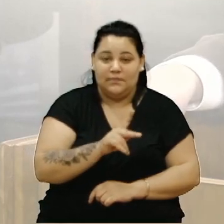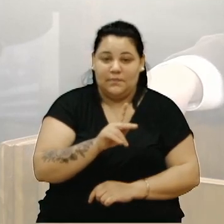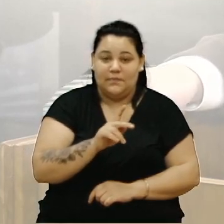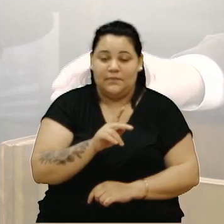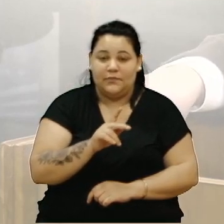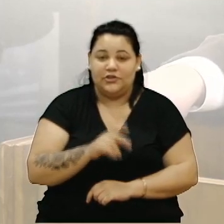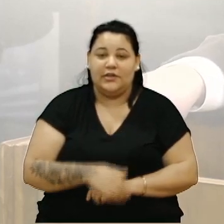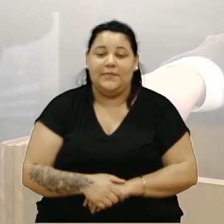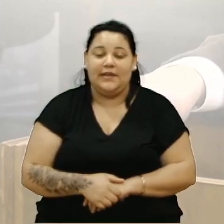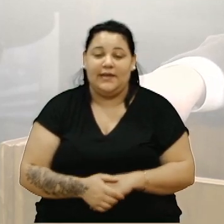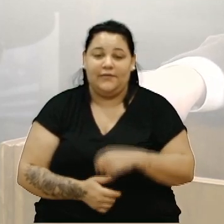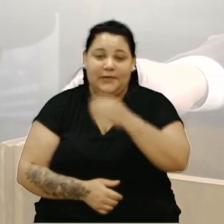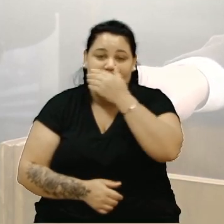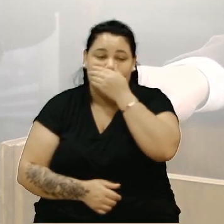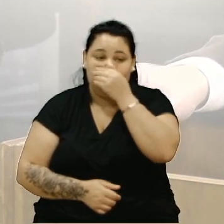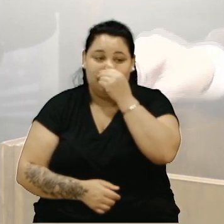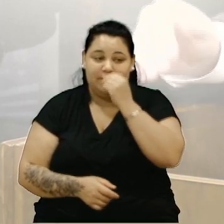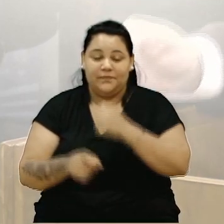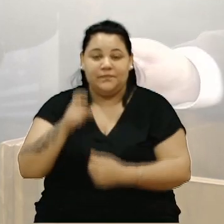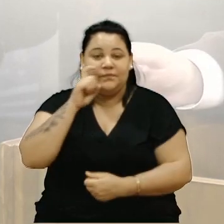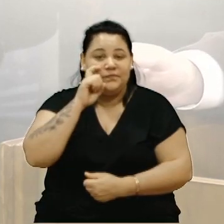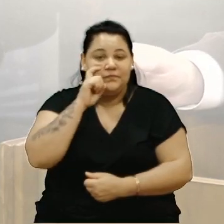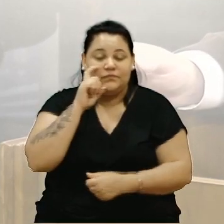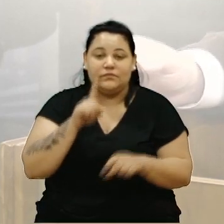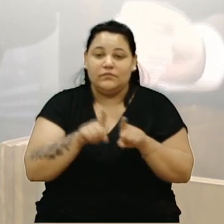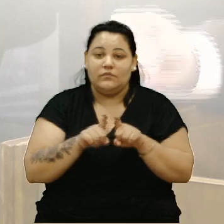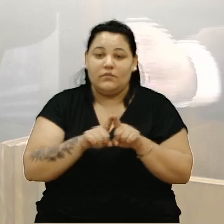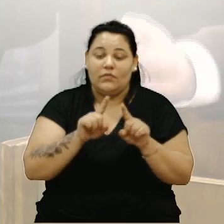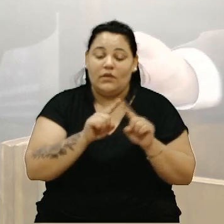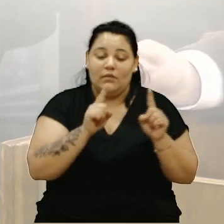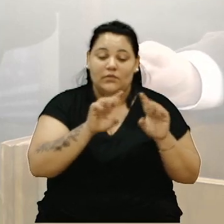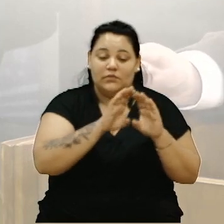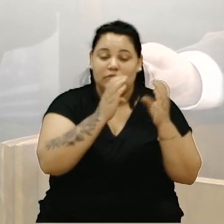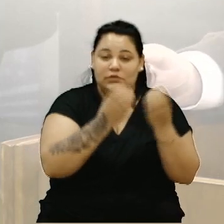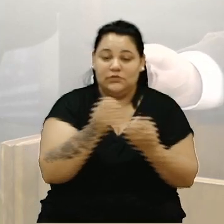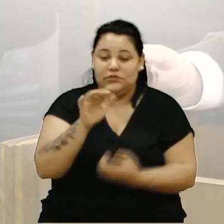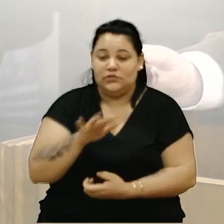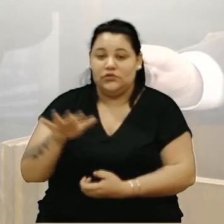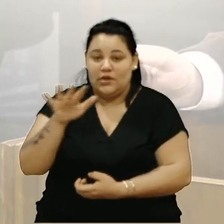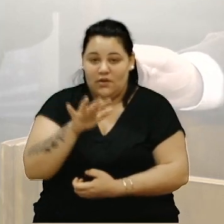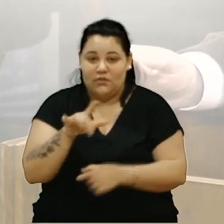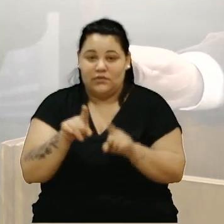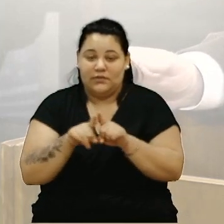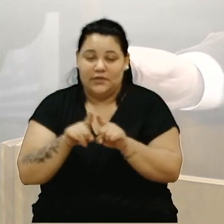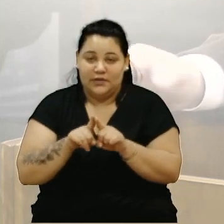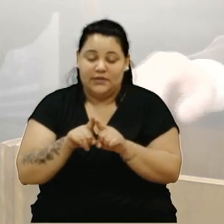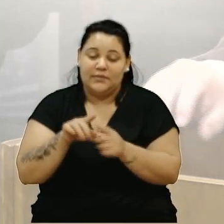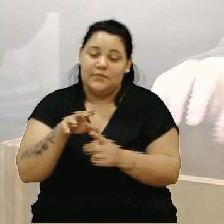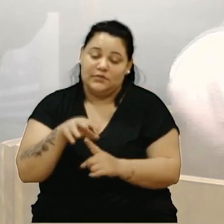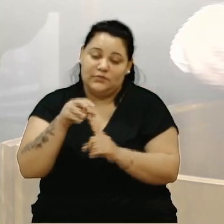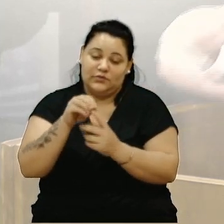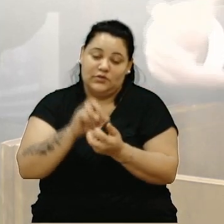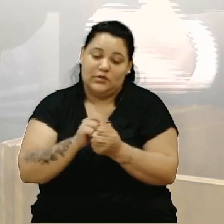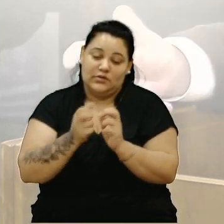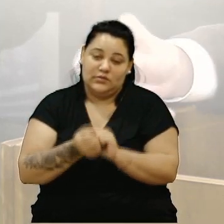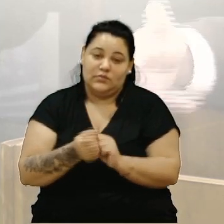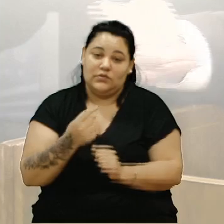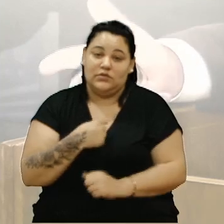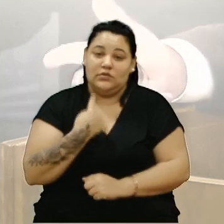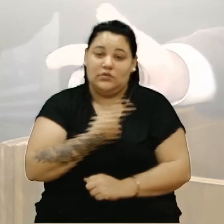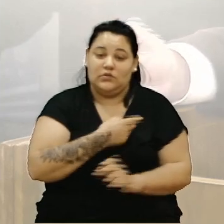estendendo o convite aos demais vereadores, mas à comunidade em geral e também, principalmente, aos artesãos, para que a gente